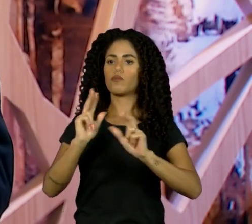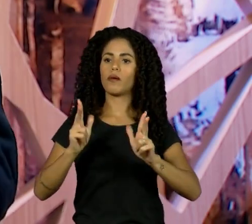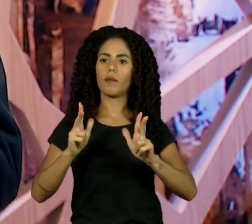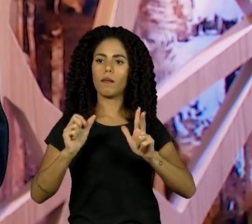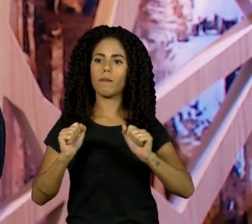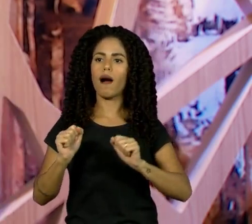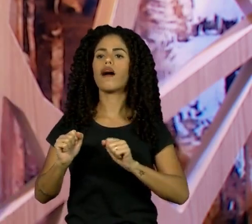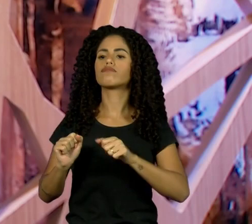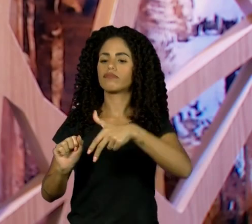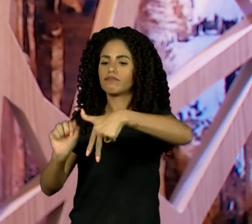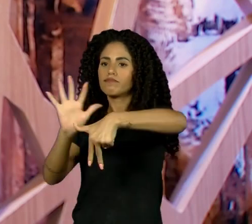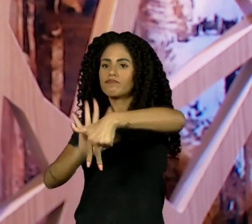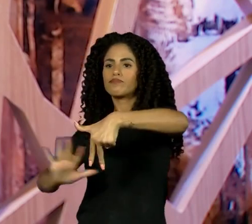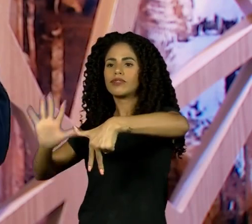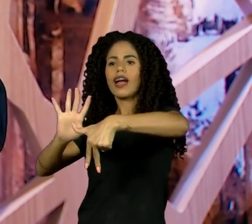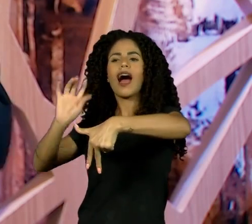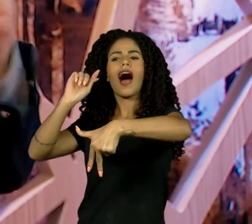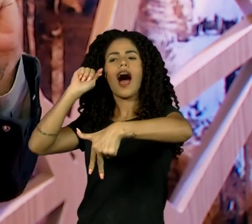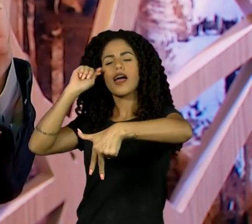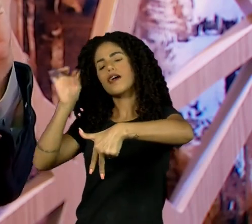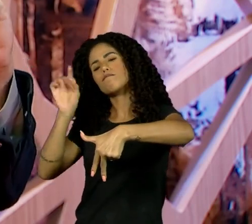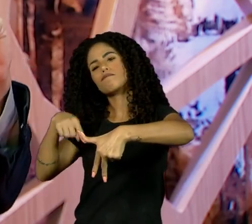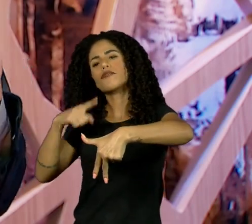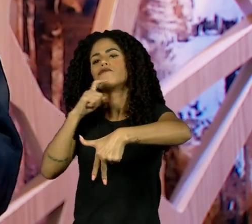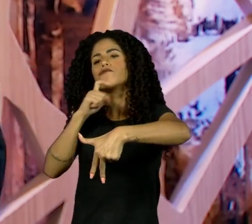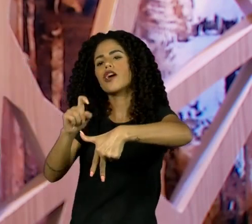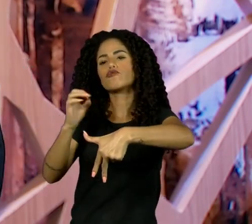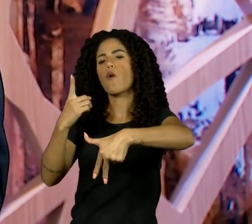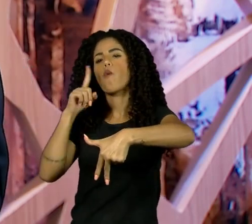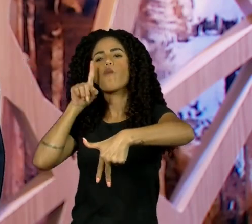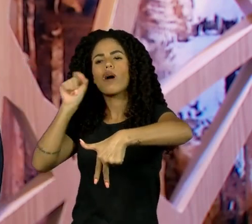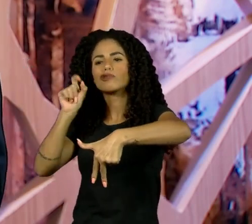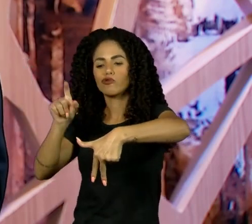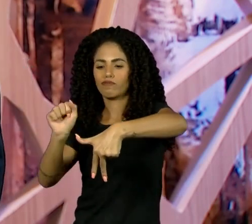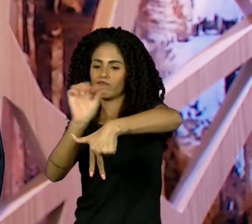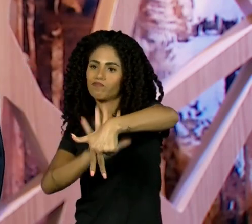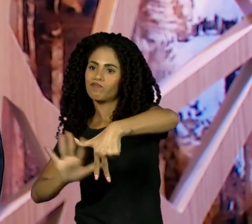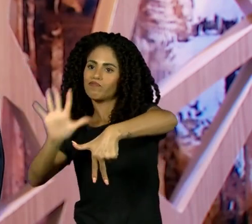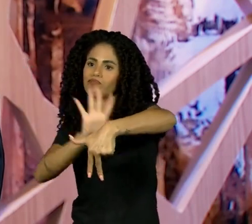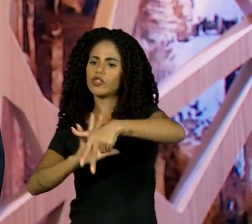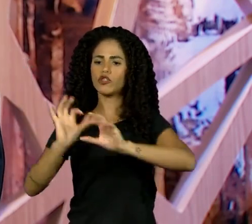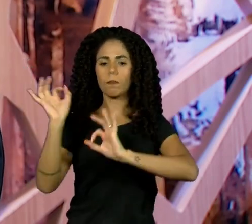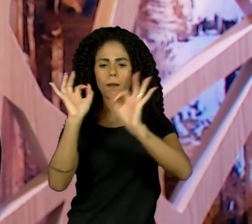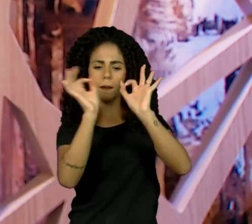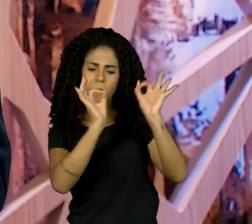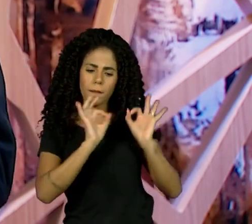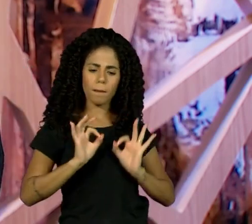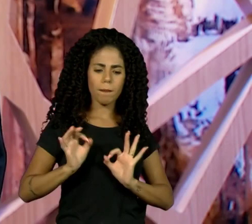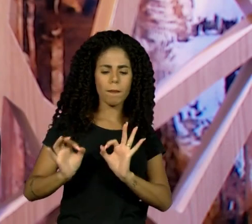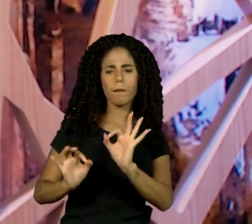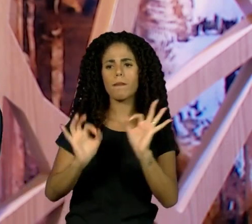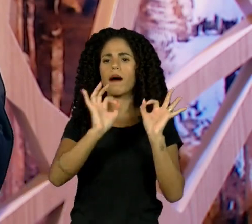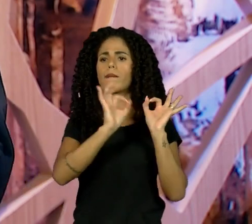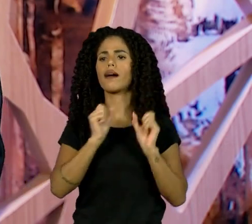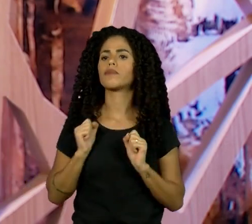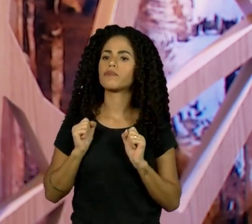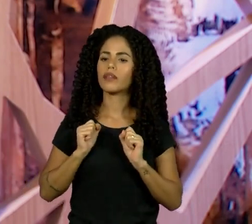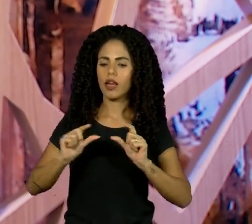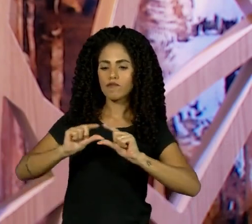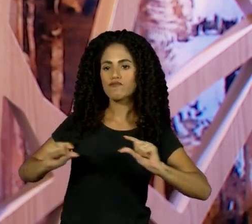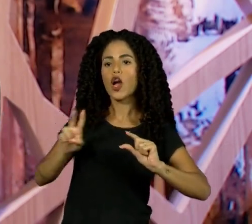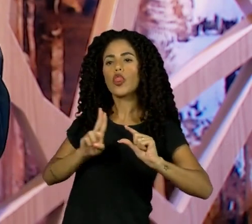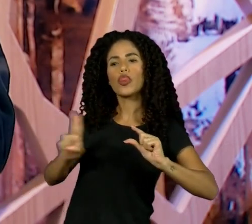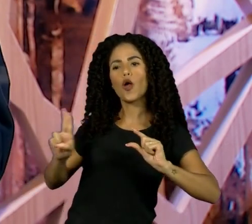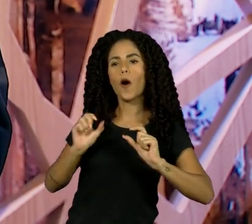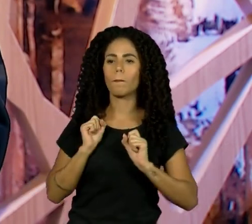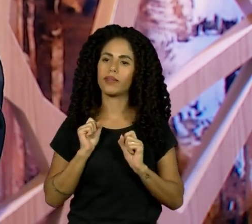a gente sentava na cadeira, dava um depoimento, e embaixo aparecia um GC com o nosso nome e a nossa profissão, certo? Então aparecia lá, fulana,